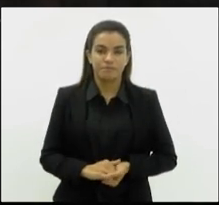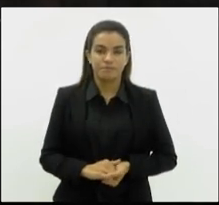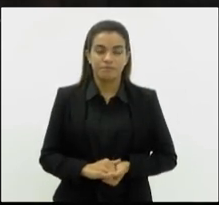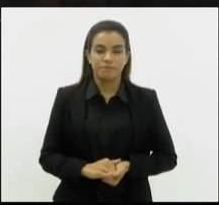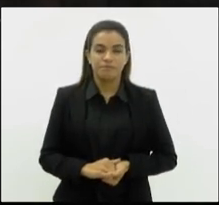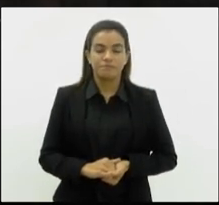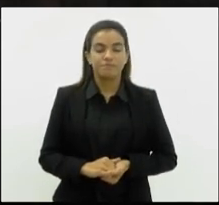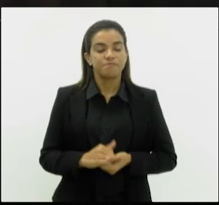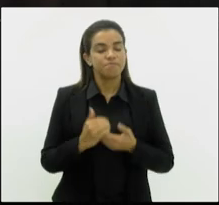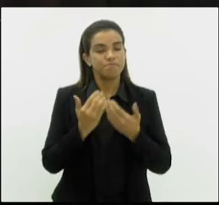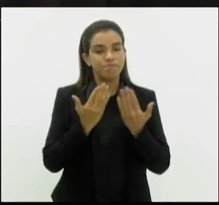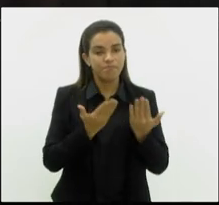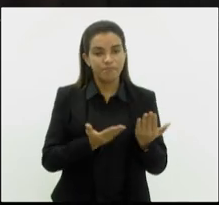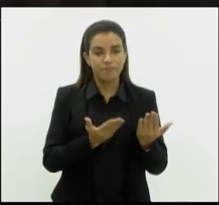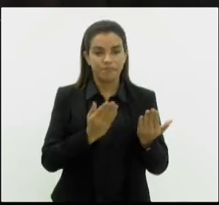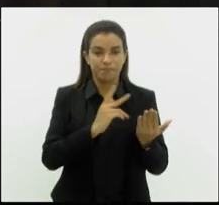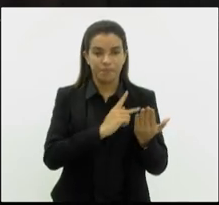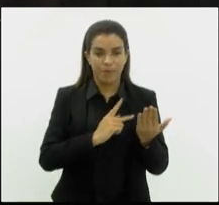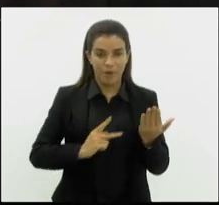Senhor presidente,